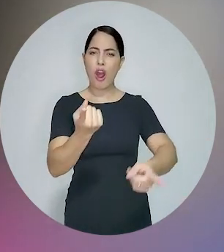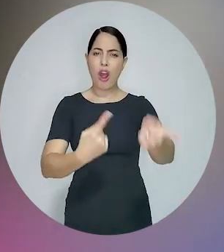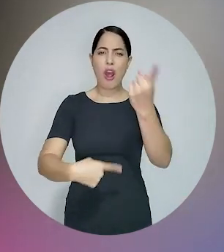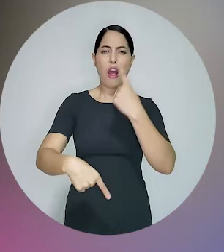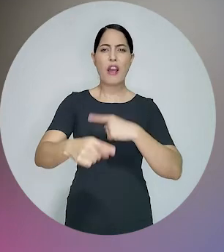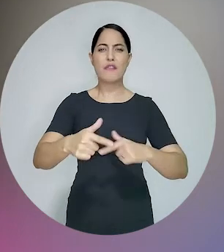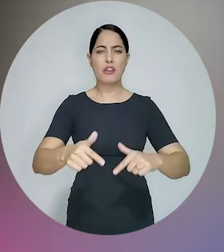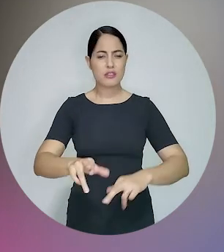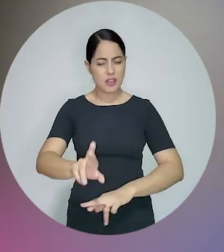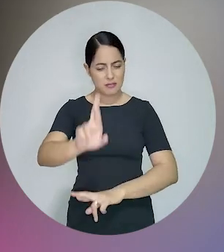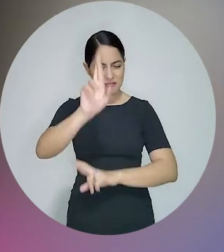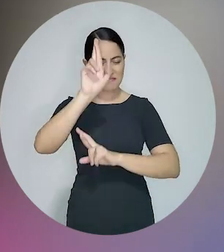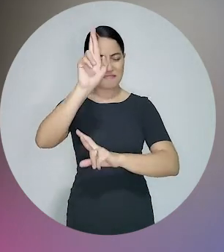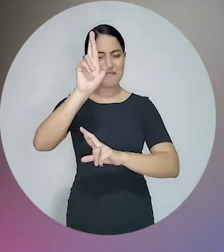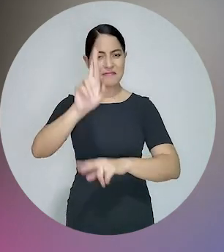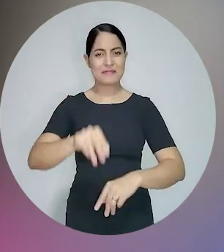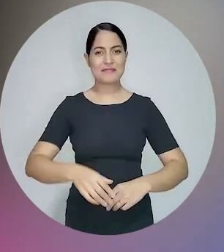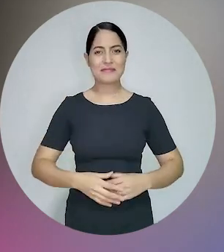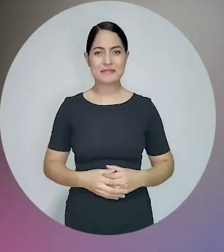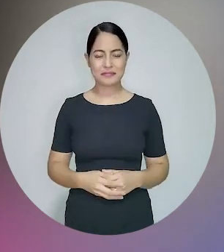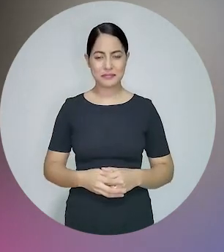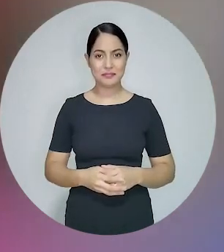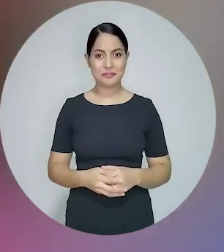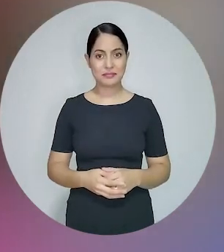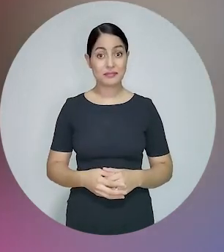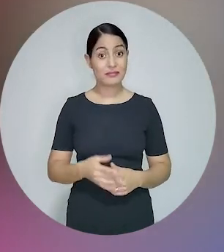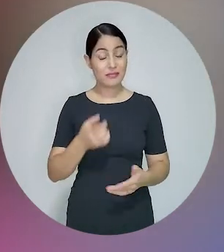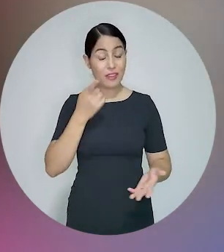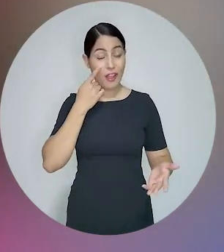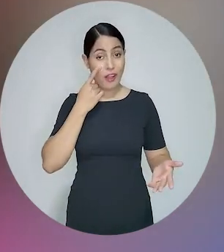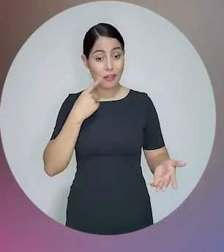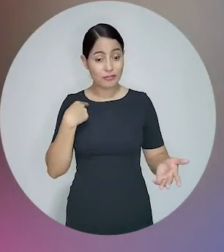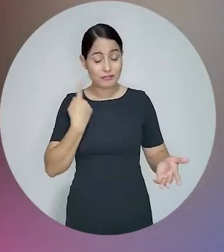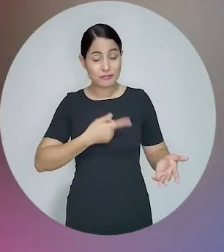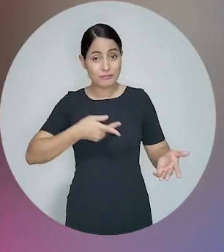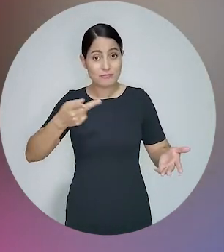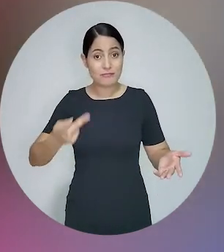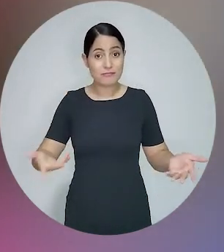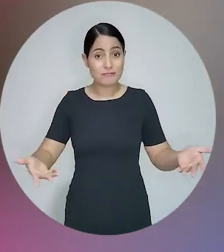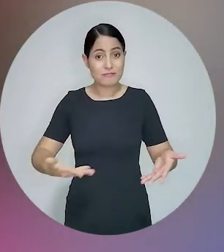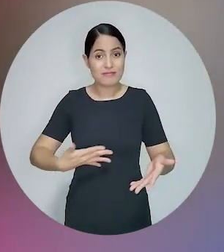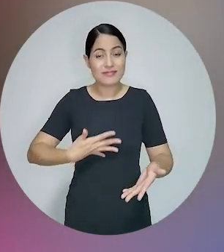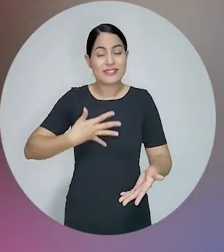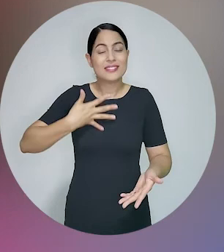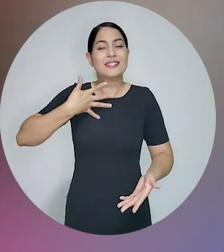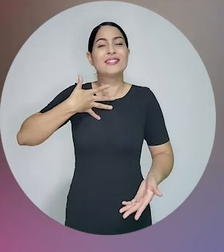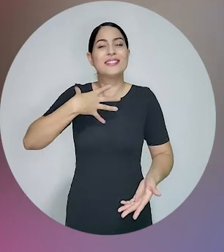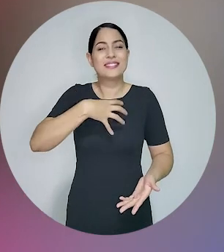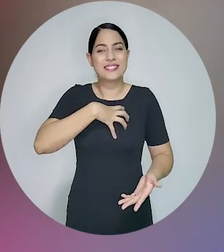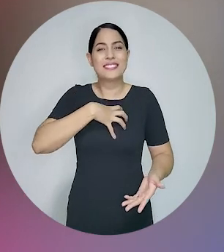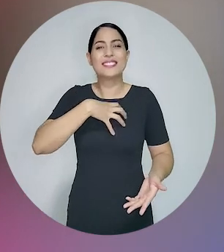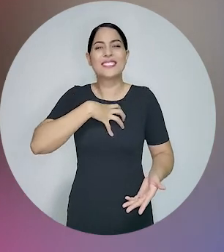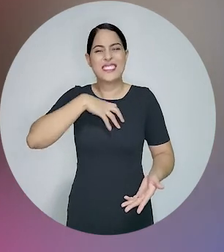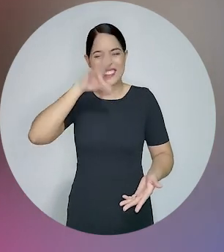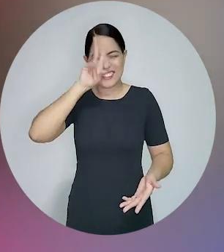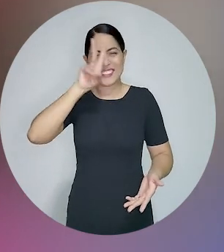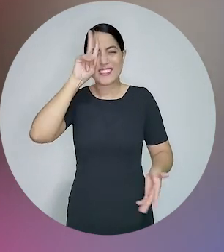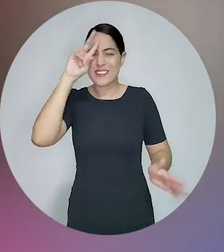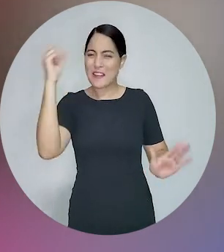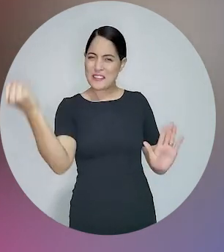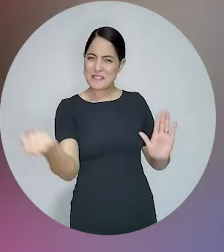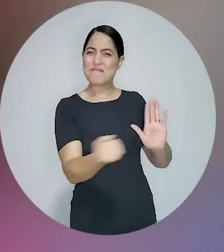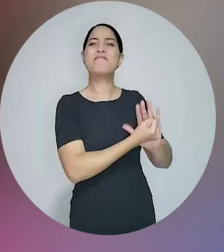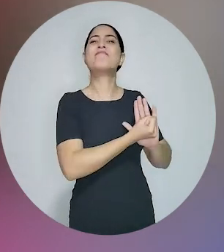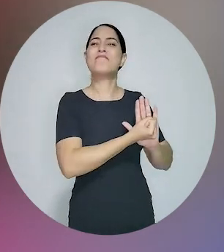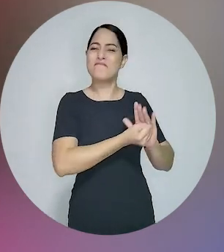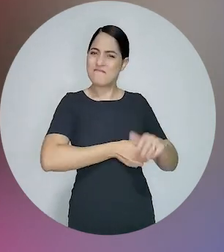em direção à evolução, à esperança. Um fato histórico que muito nos orgulha e que tenho certeza